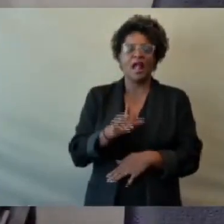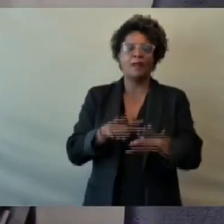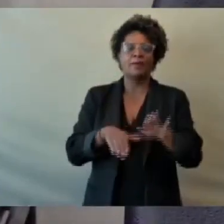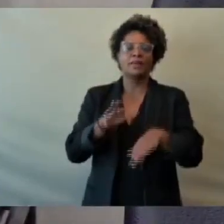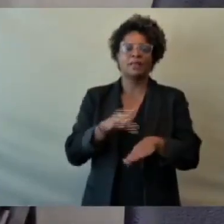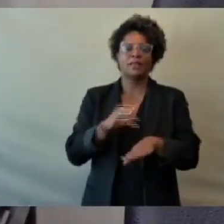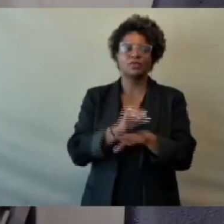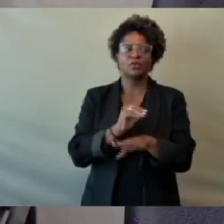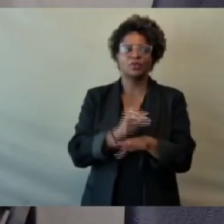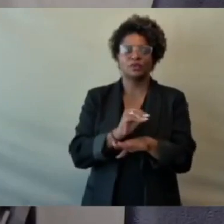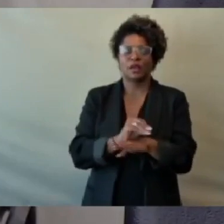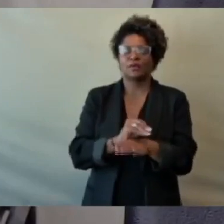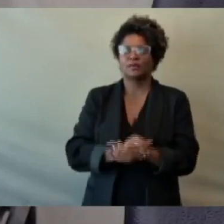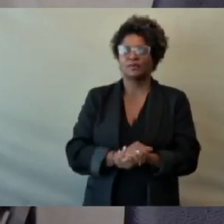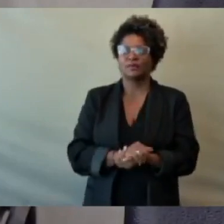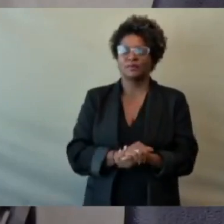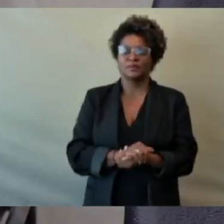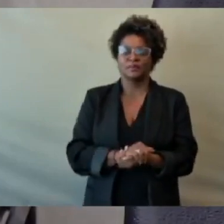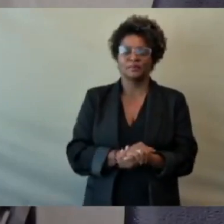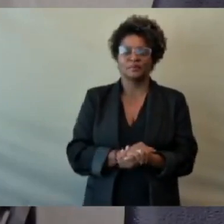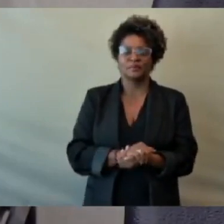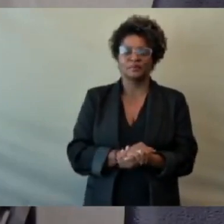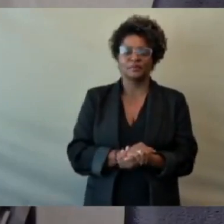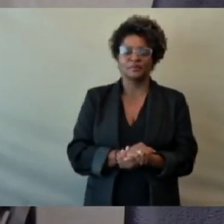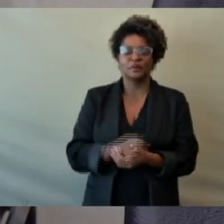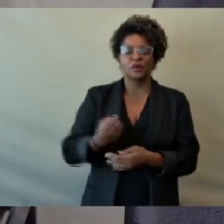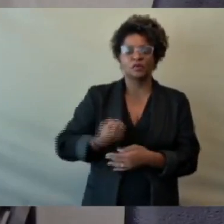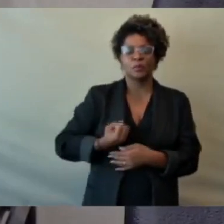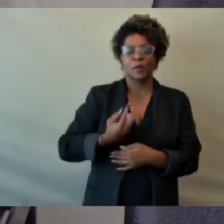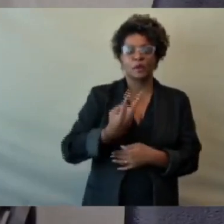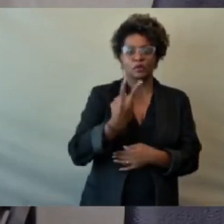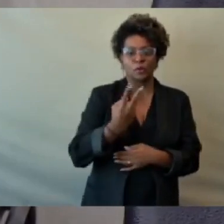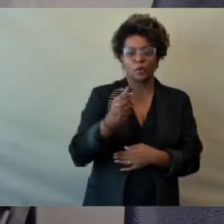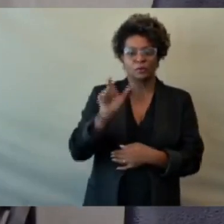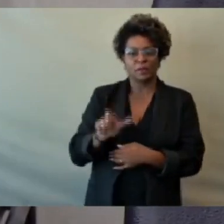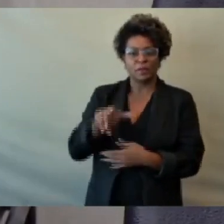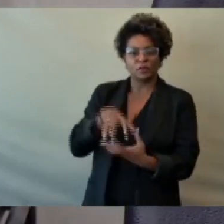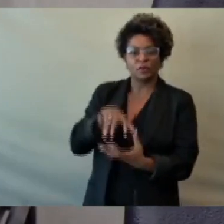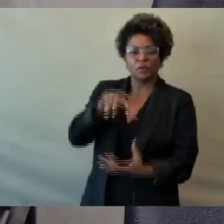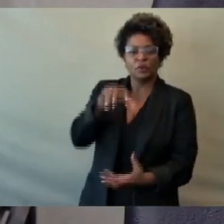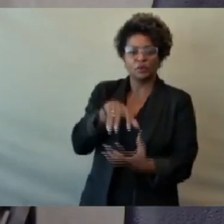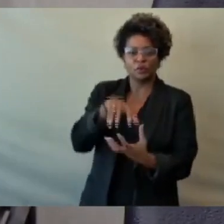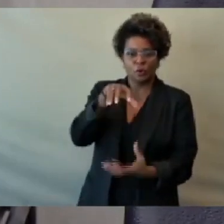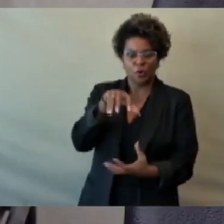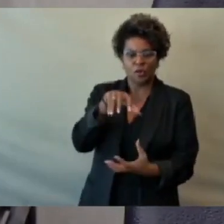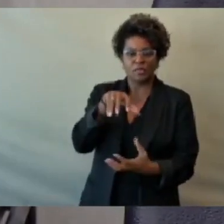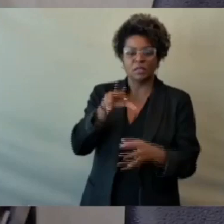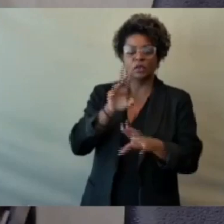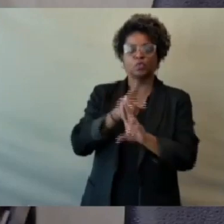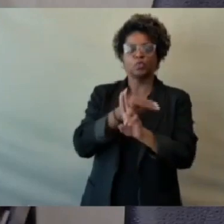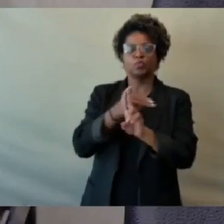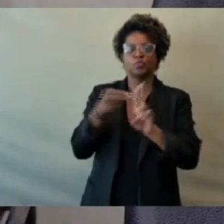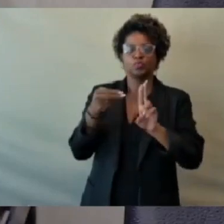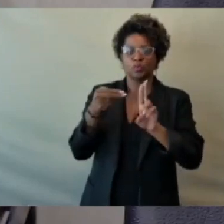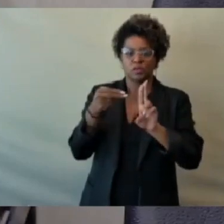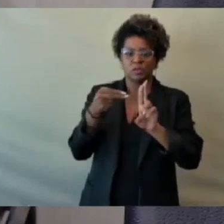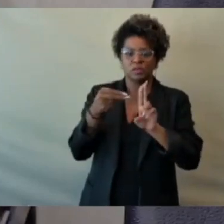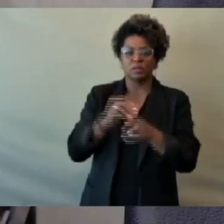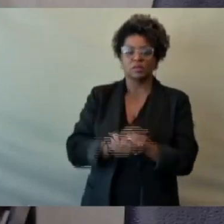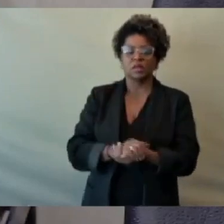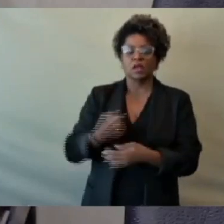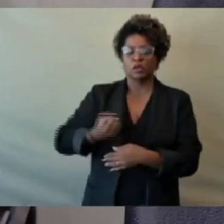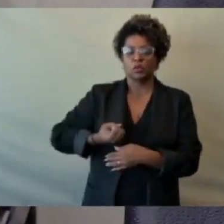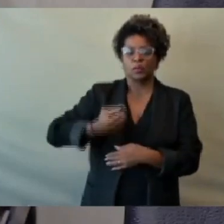No item 2, a pessoa idosa no sistema único de saúde. No item 3, Programa Maior